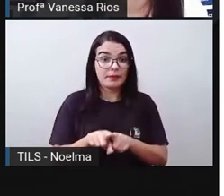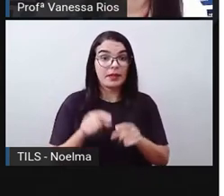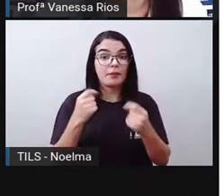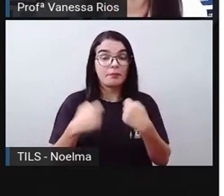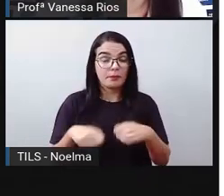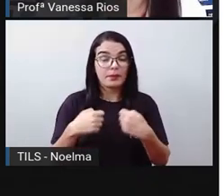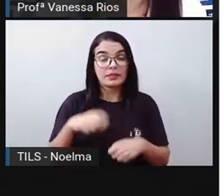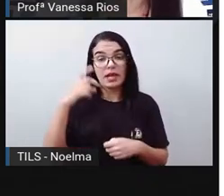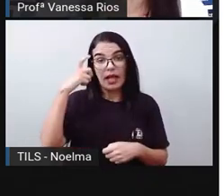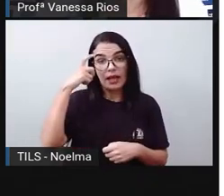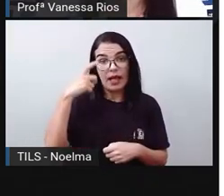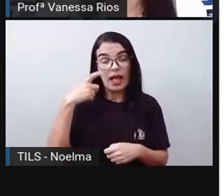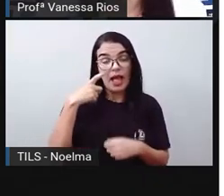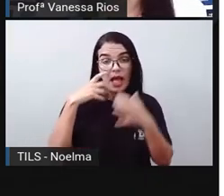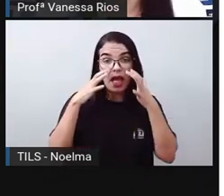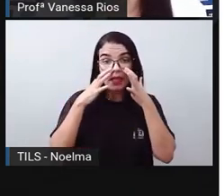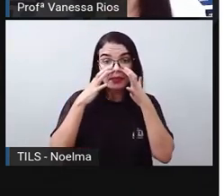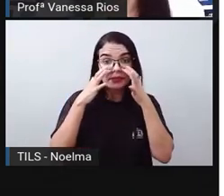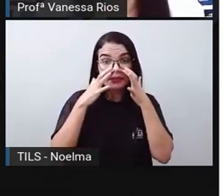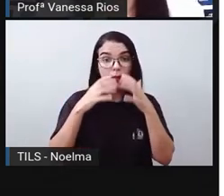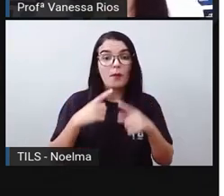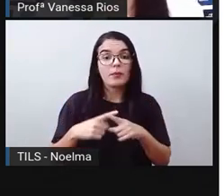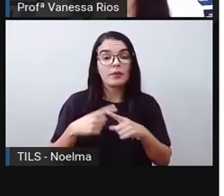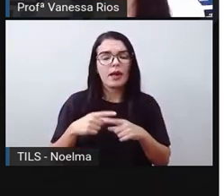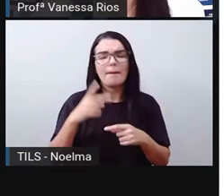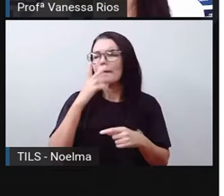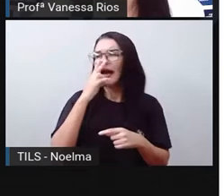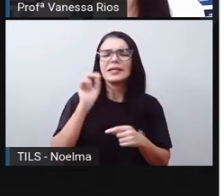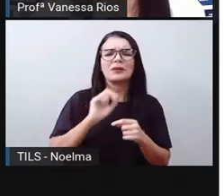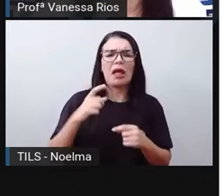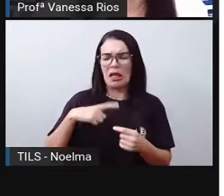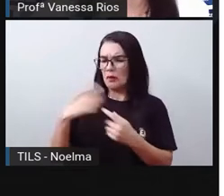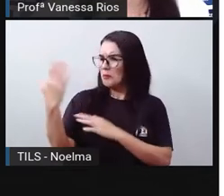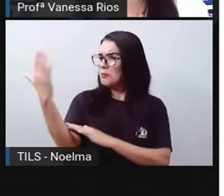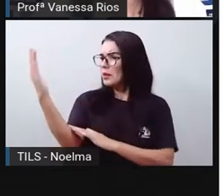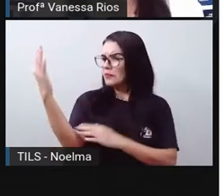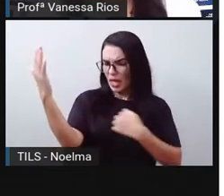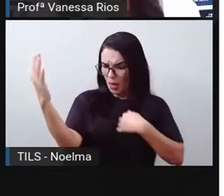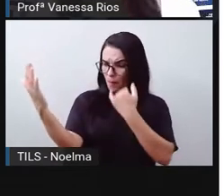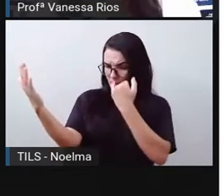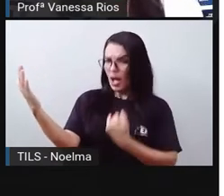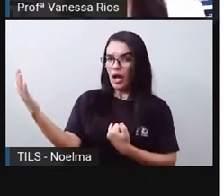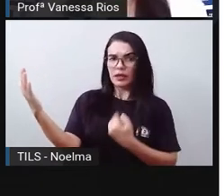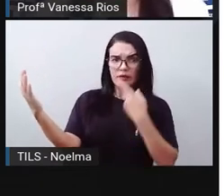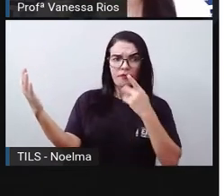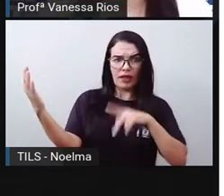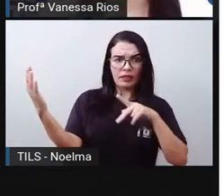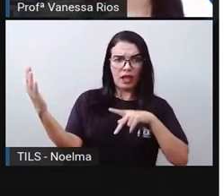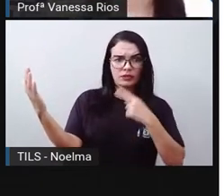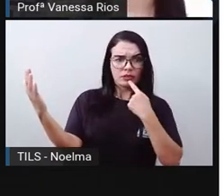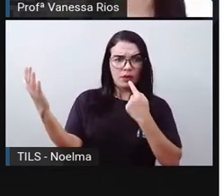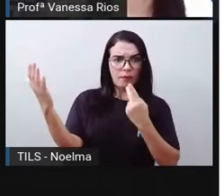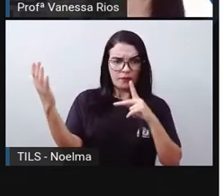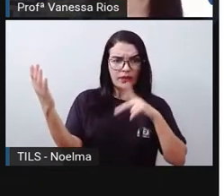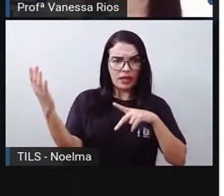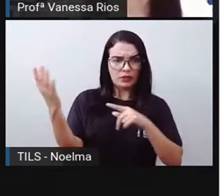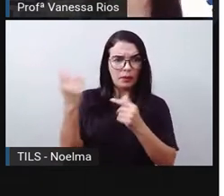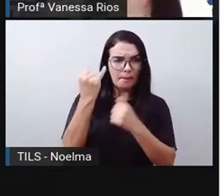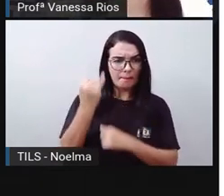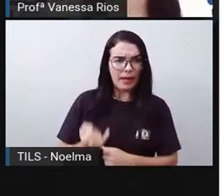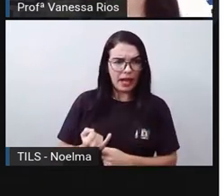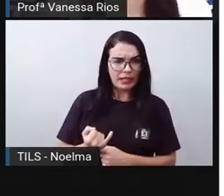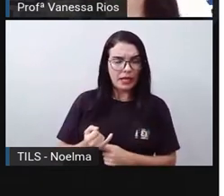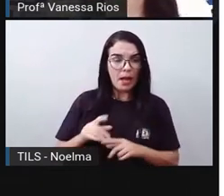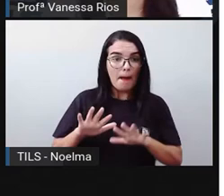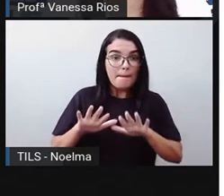atenção, ela estaria aí fora dos padrões de beleza, dos padrões estéticos do corpo que